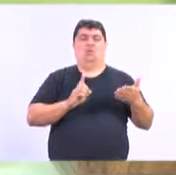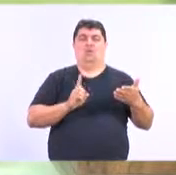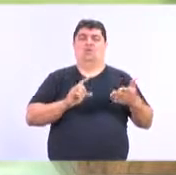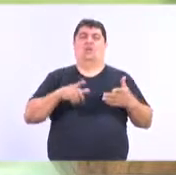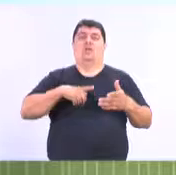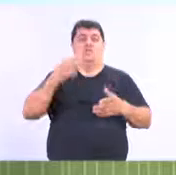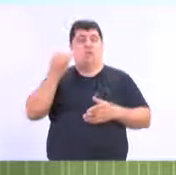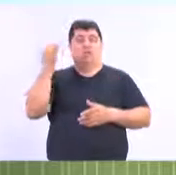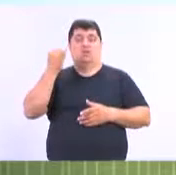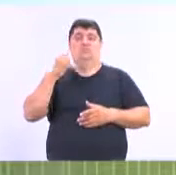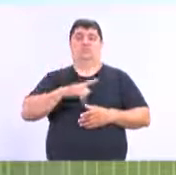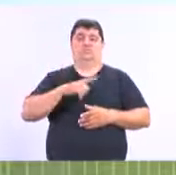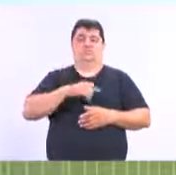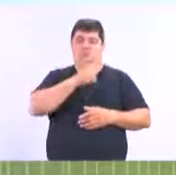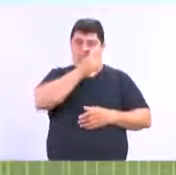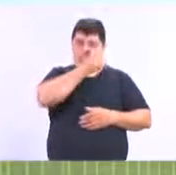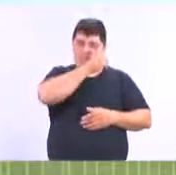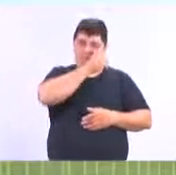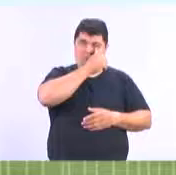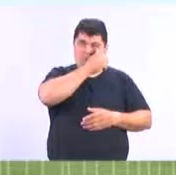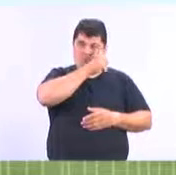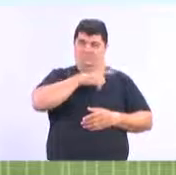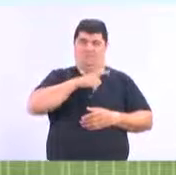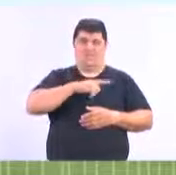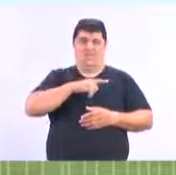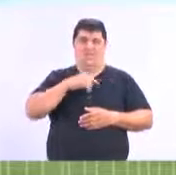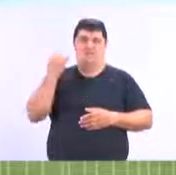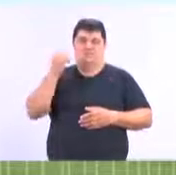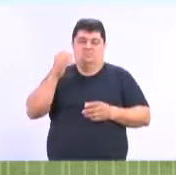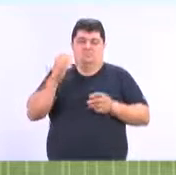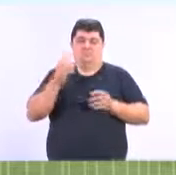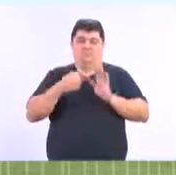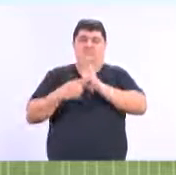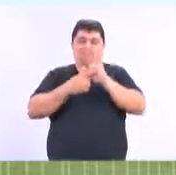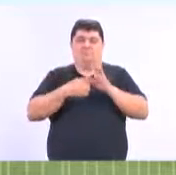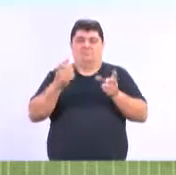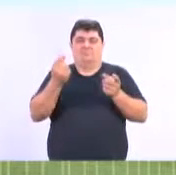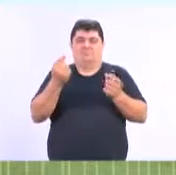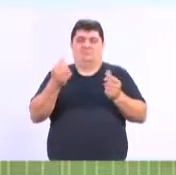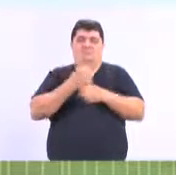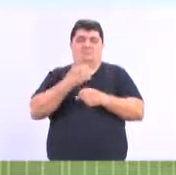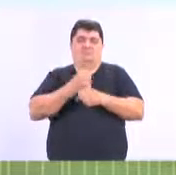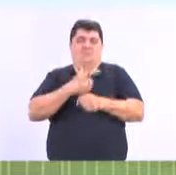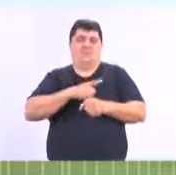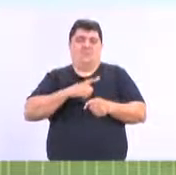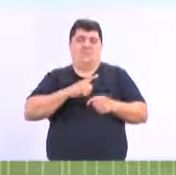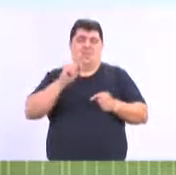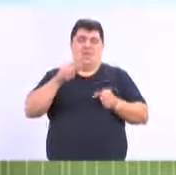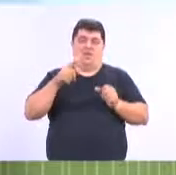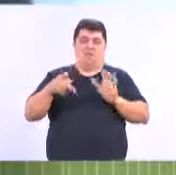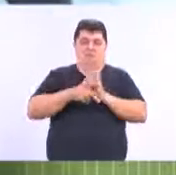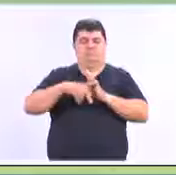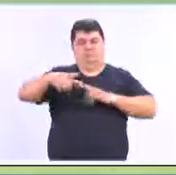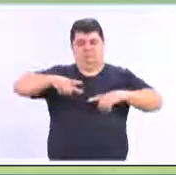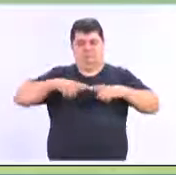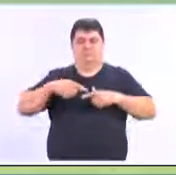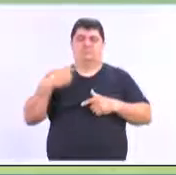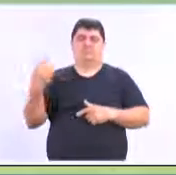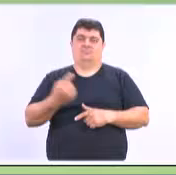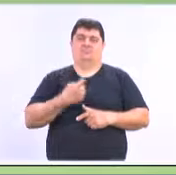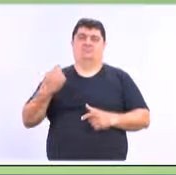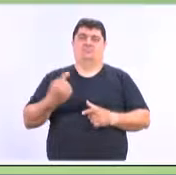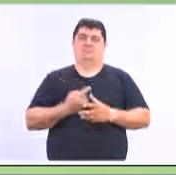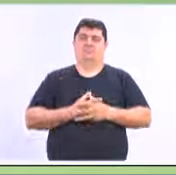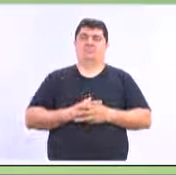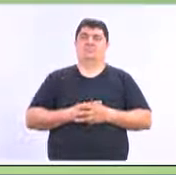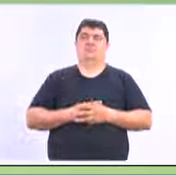professor? Isso mesmo. As demonstrações contábeis são o nosso fruto do nosso trabalho, né? Aqui,